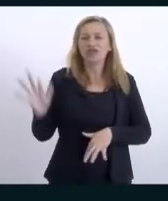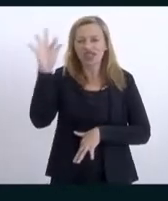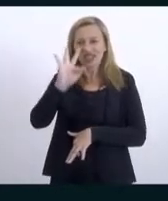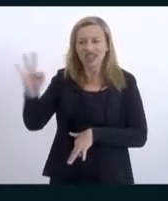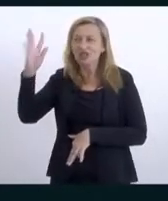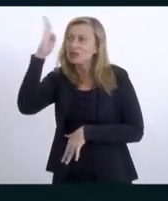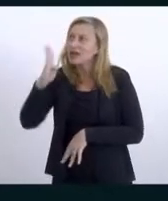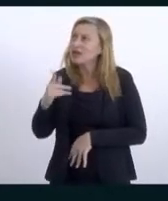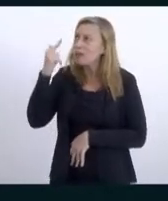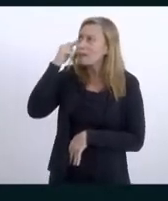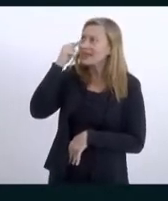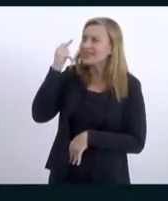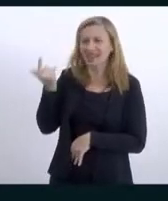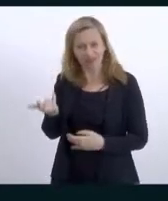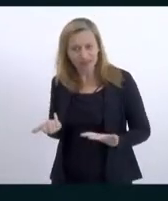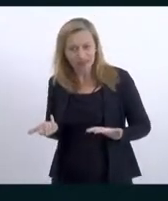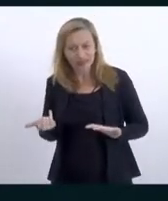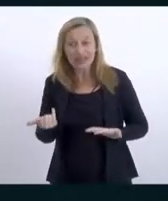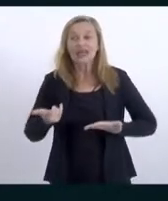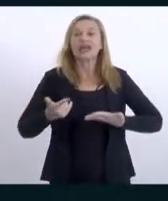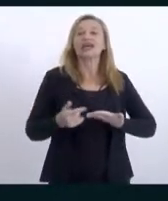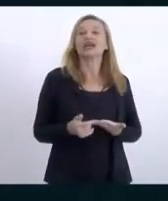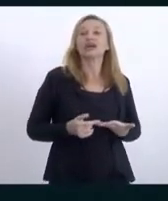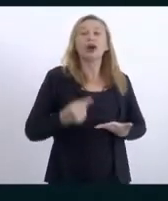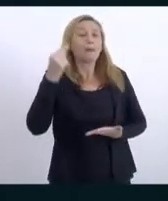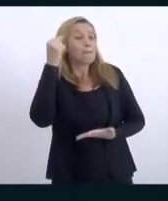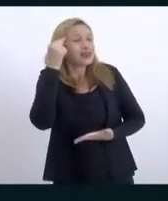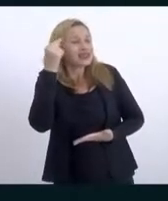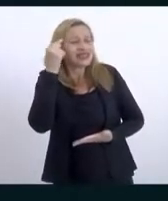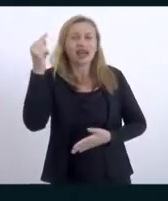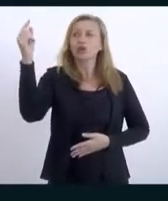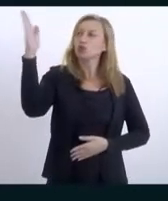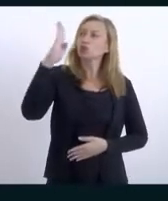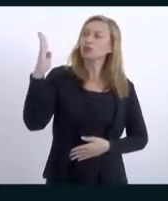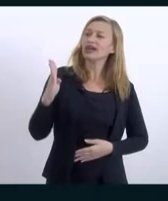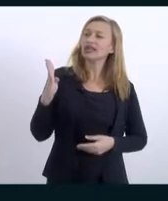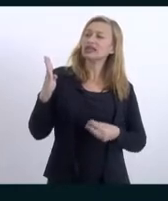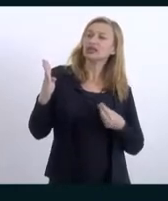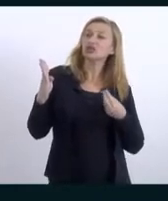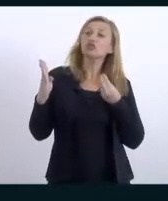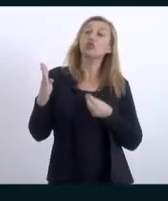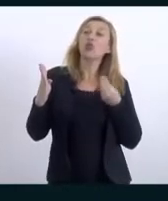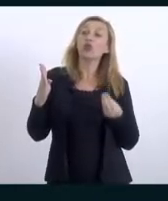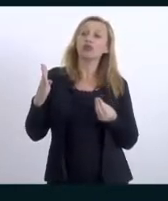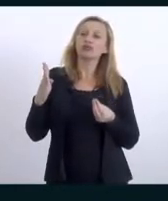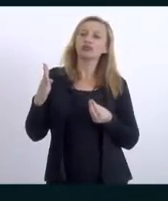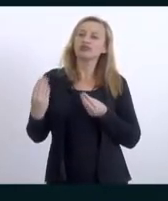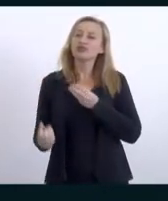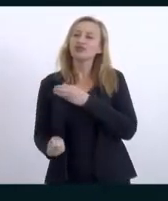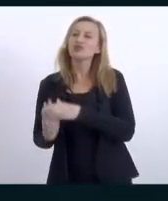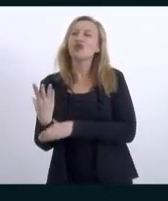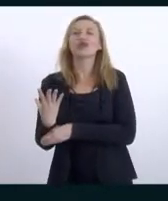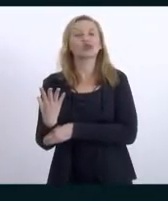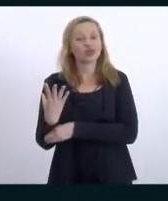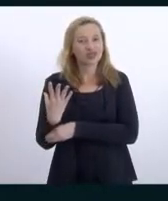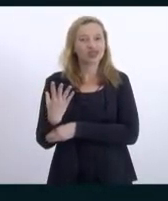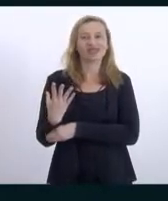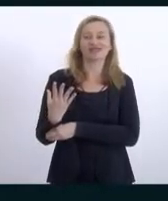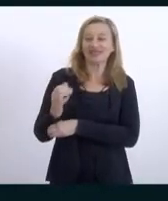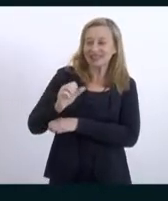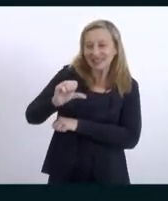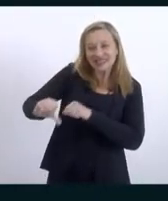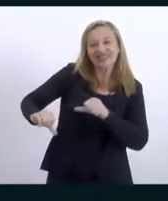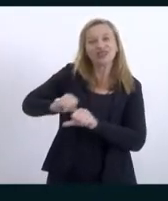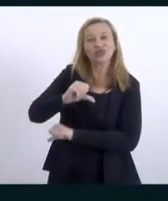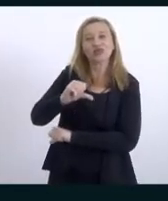consegue pensar o Brasil, né? Pensar o Brasil de forma produtiva, de forma transformadora, e